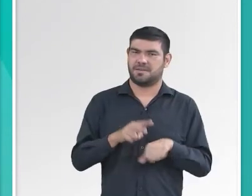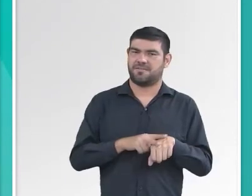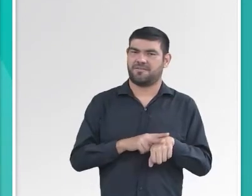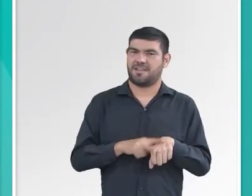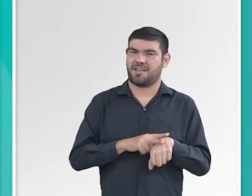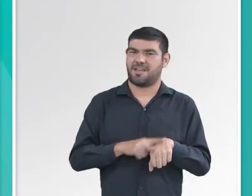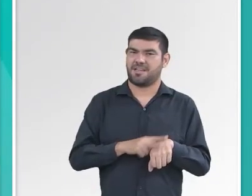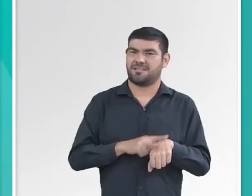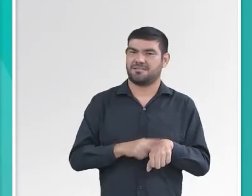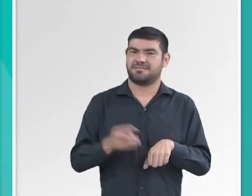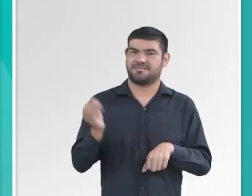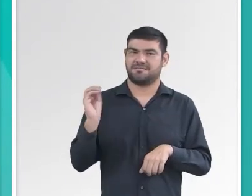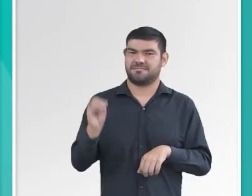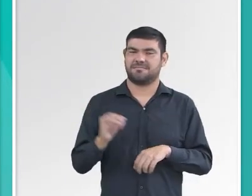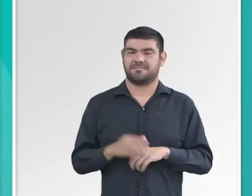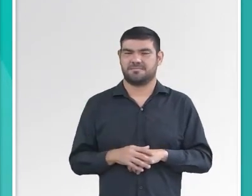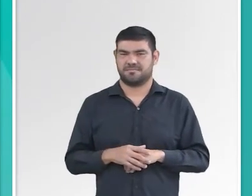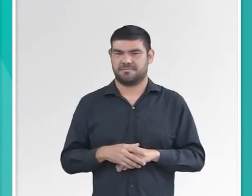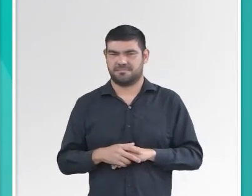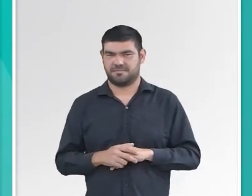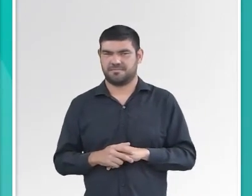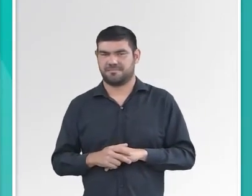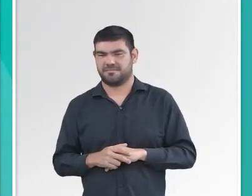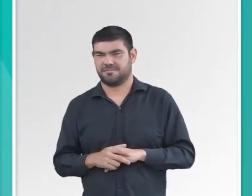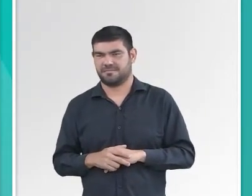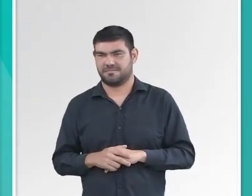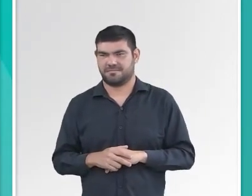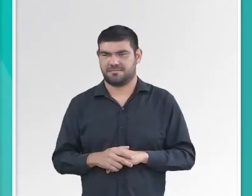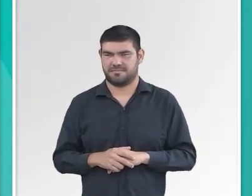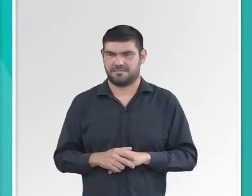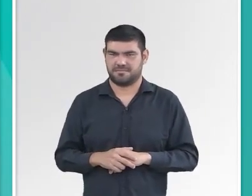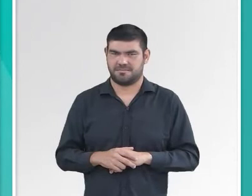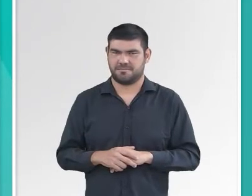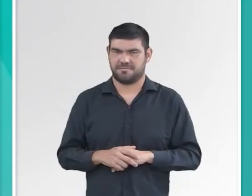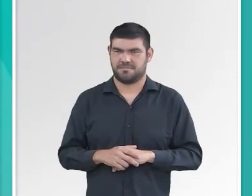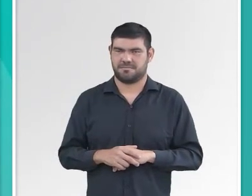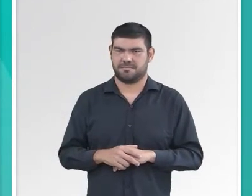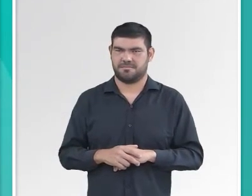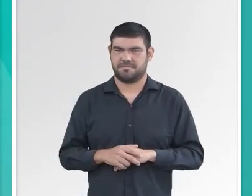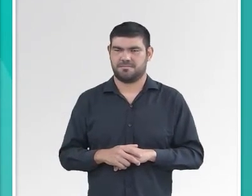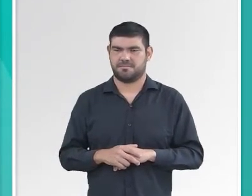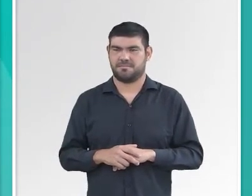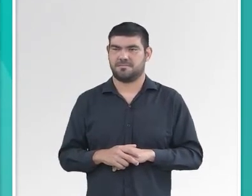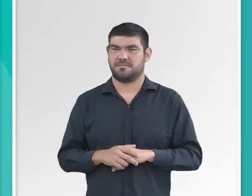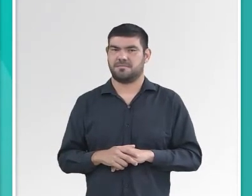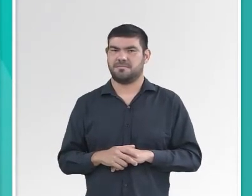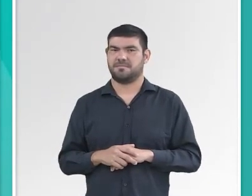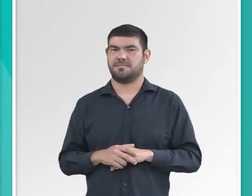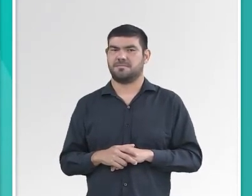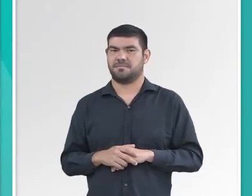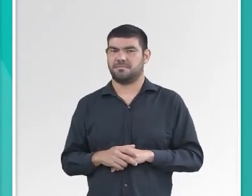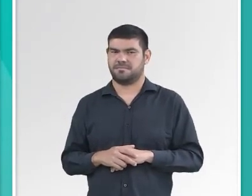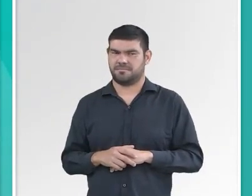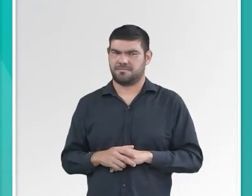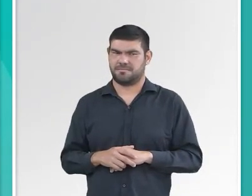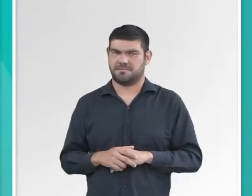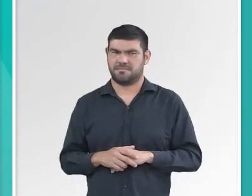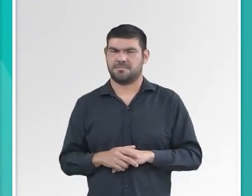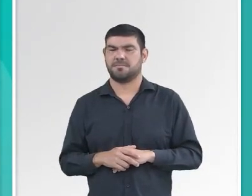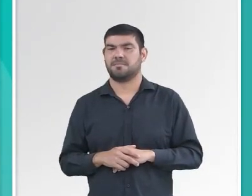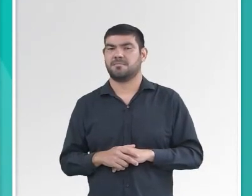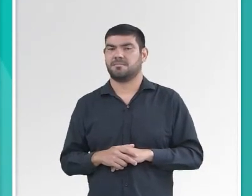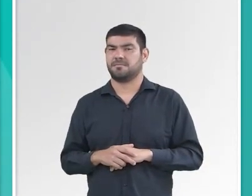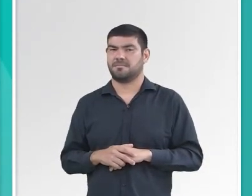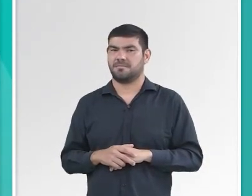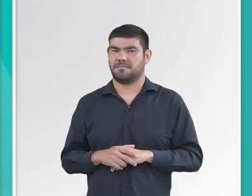verde-limão. Não sei se o diretor vai gostar, mas vamos lá. Olha só. É preciso que os foliões tomem consciência de